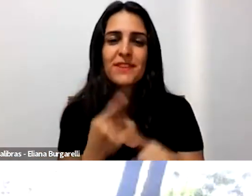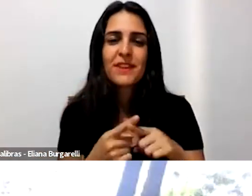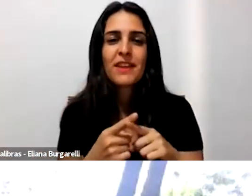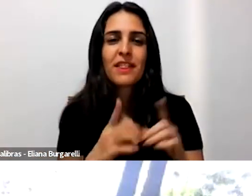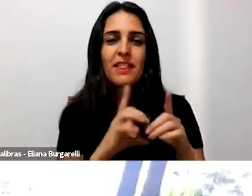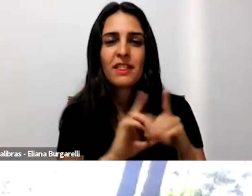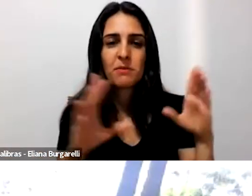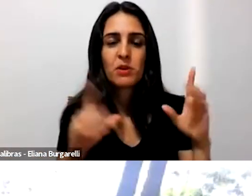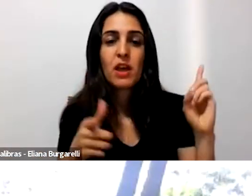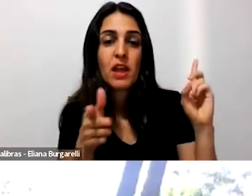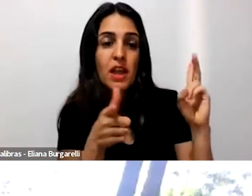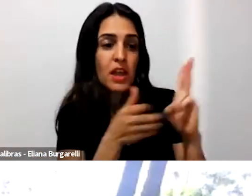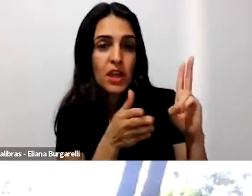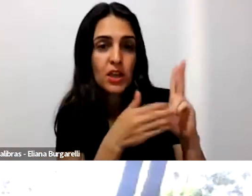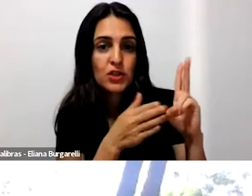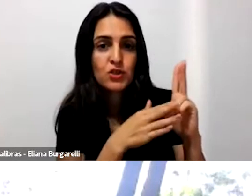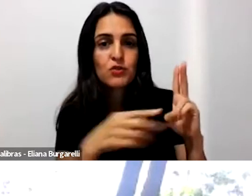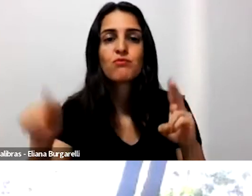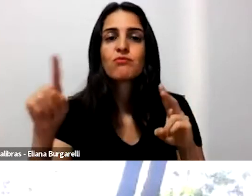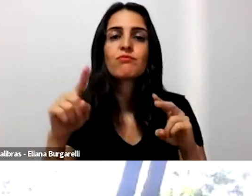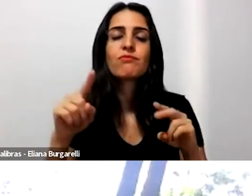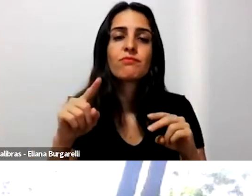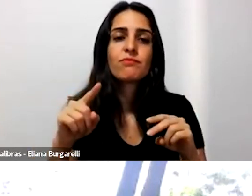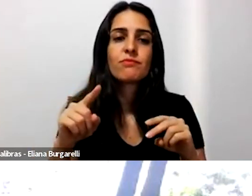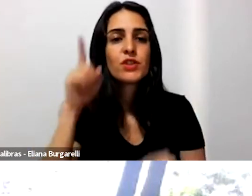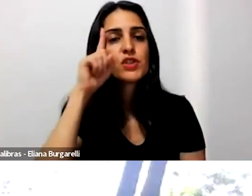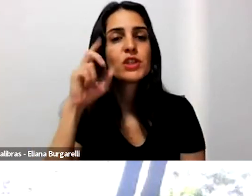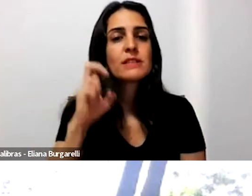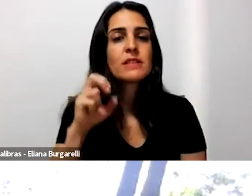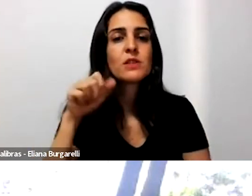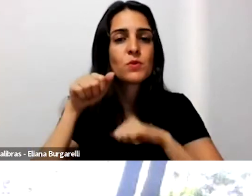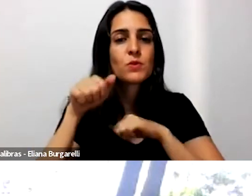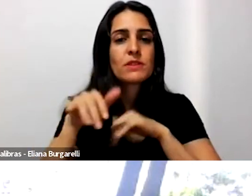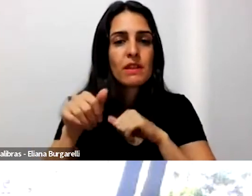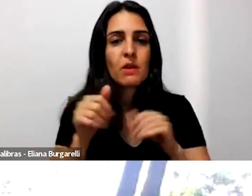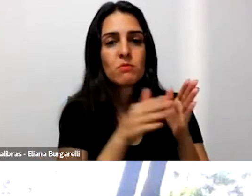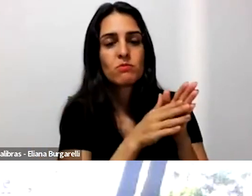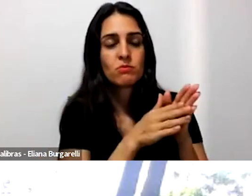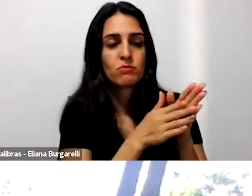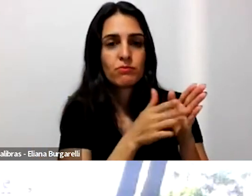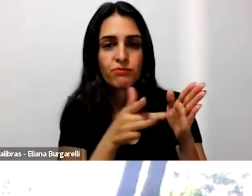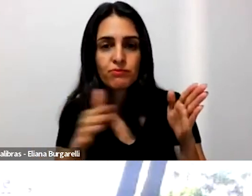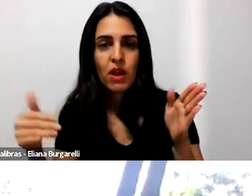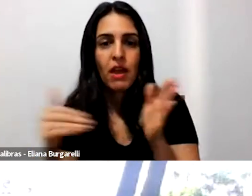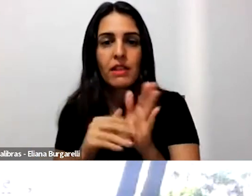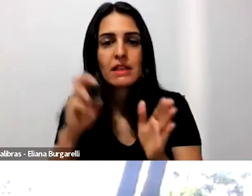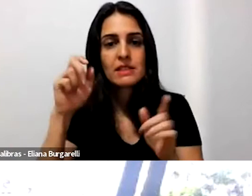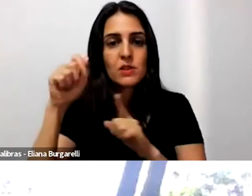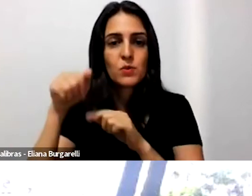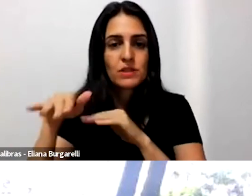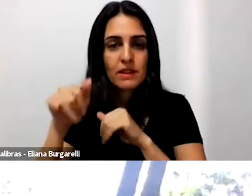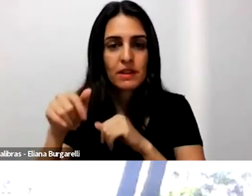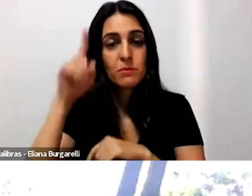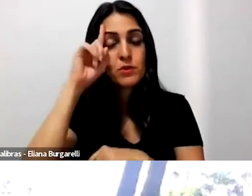eleição, Isabela já mencionou, Marcelo também mencionou. Estamos tentando aqui no Brasil criar uma grande onda